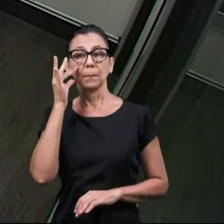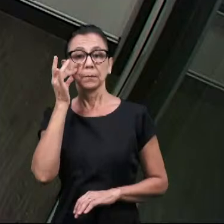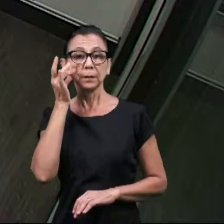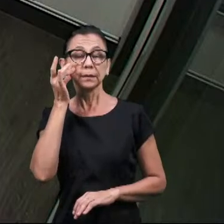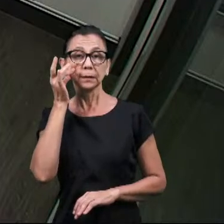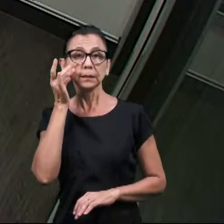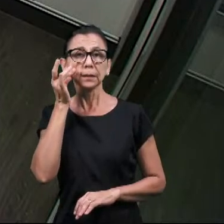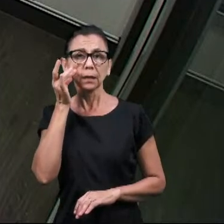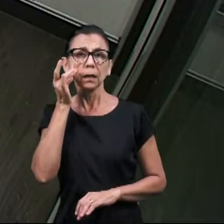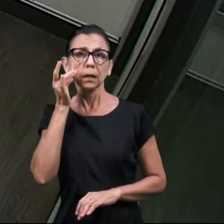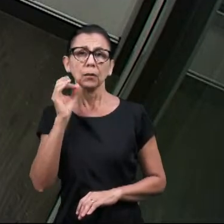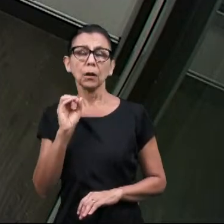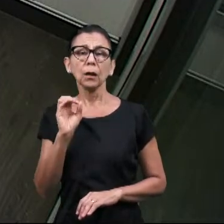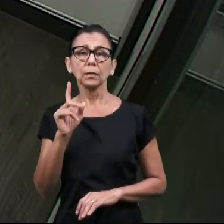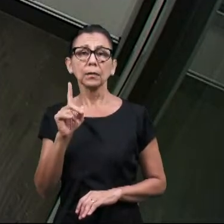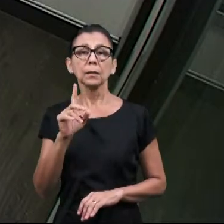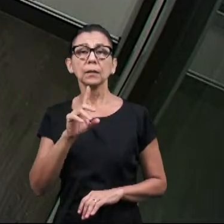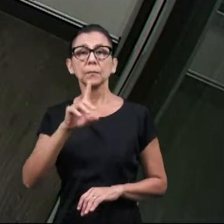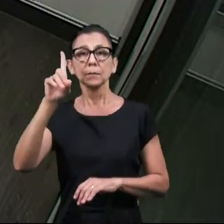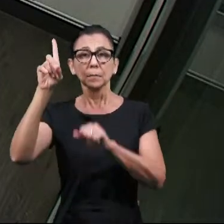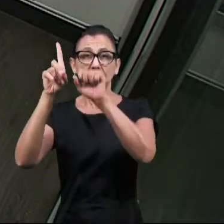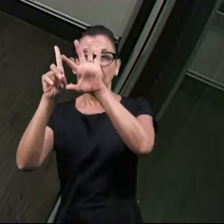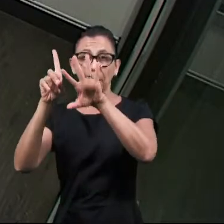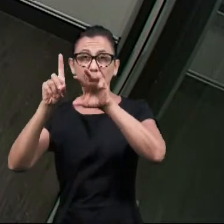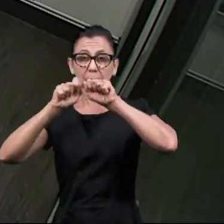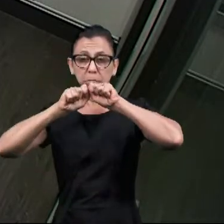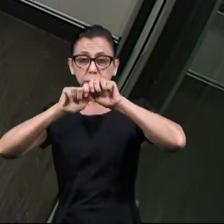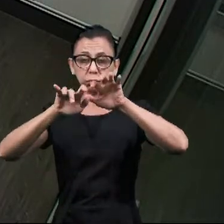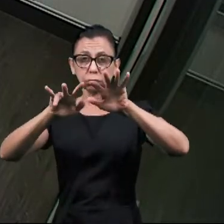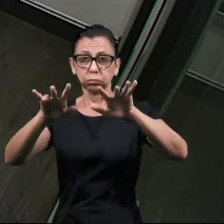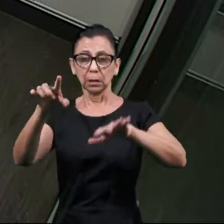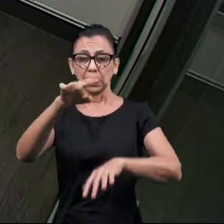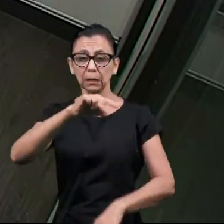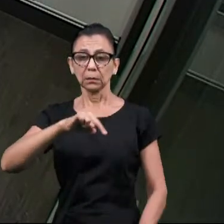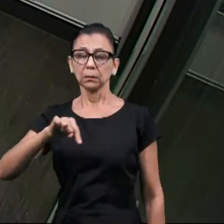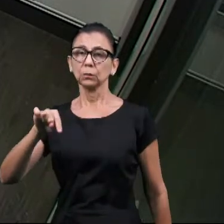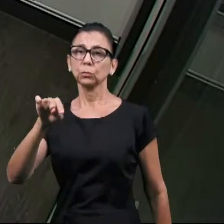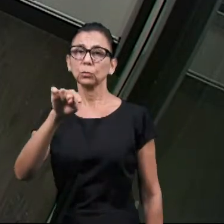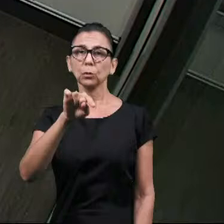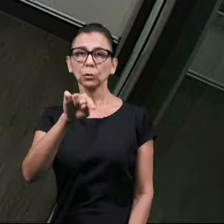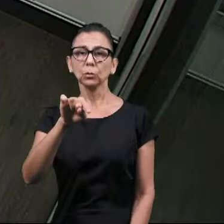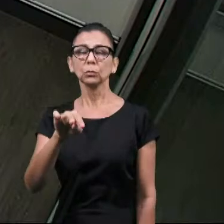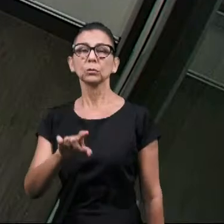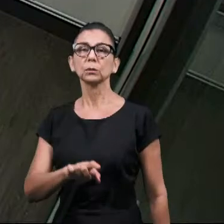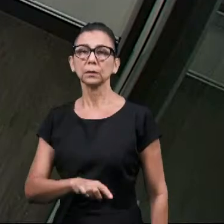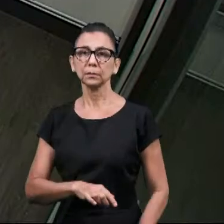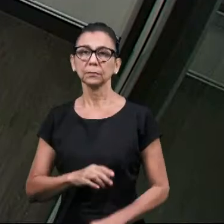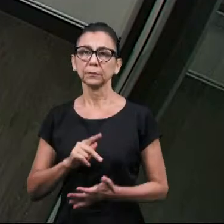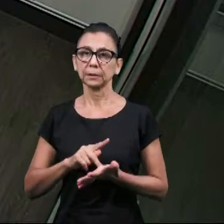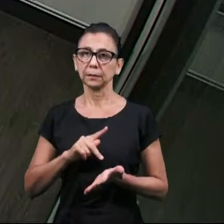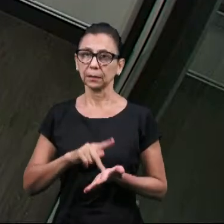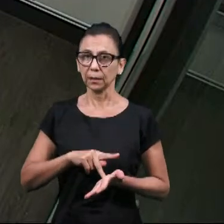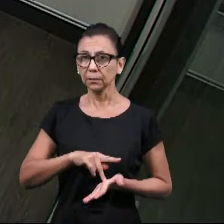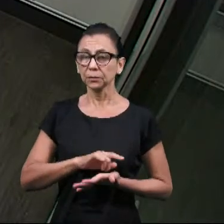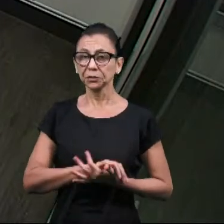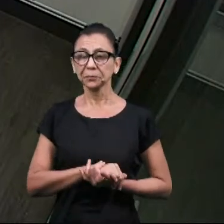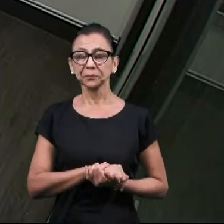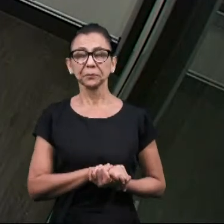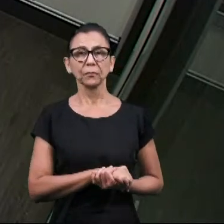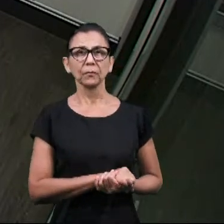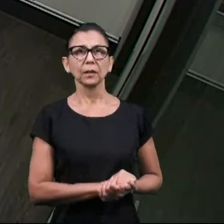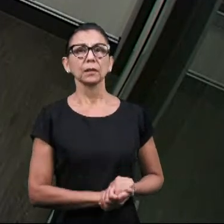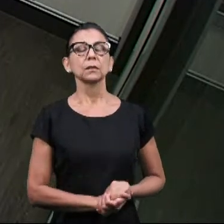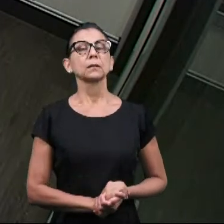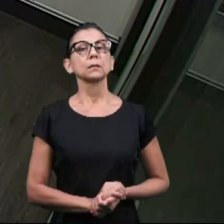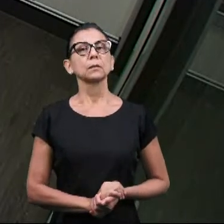benção do senhor vai além como os irmãos estamos assistindo agora daqui a pouco nós teremos o culto irmãos já contaram experiências